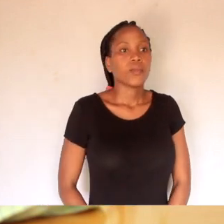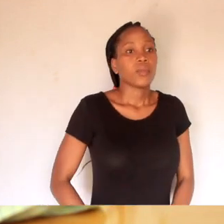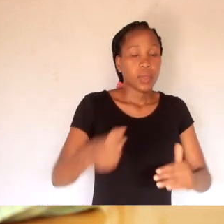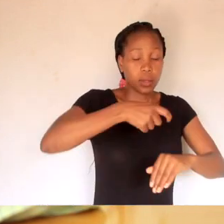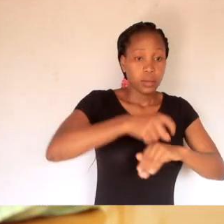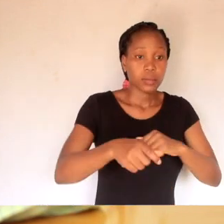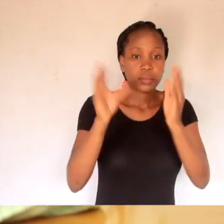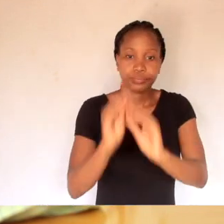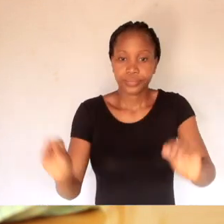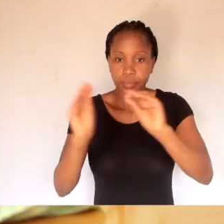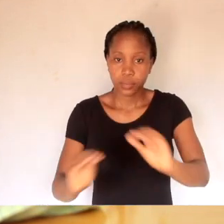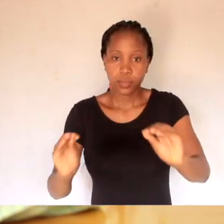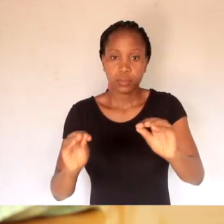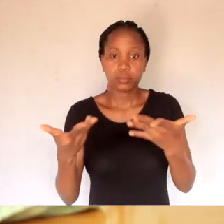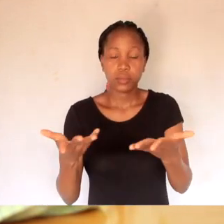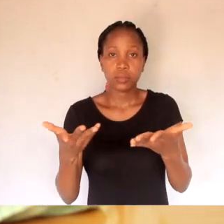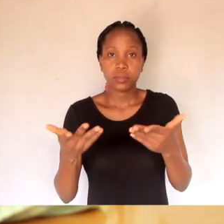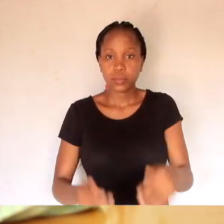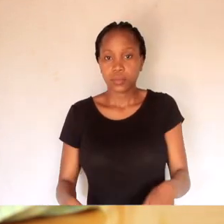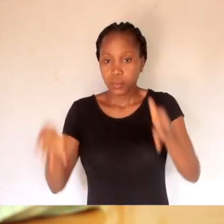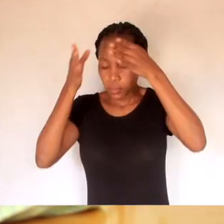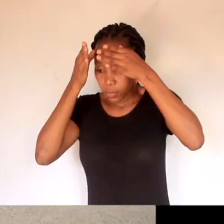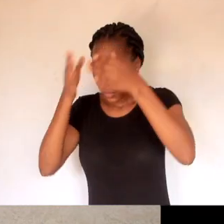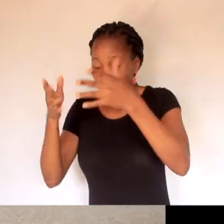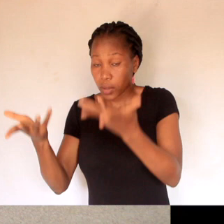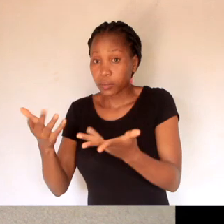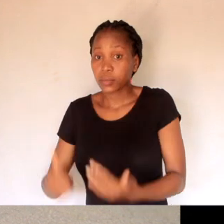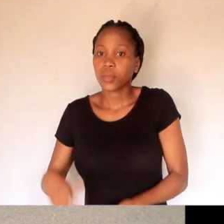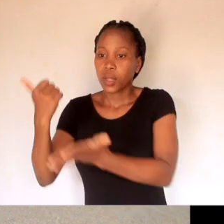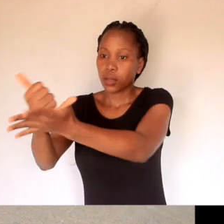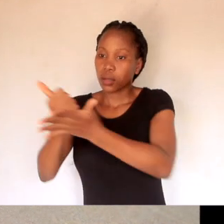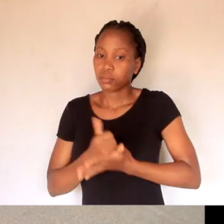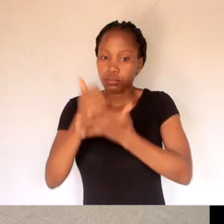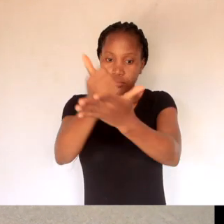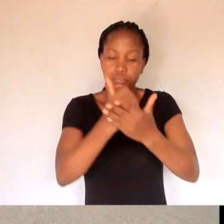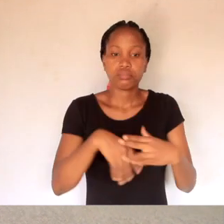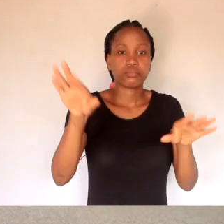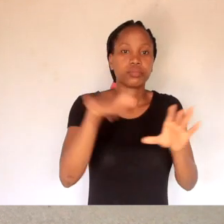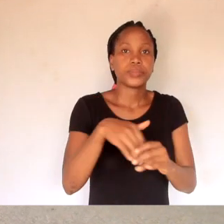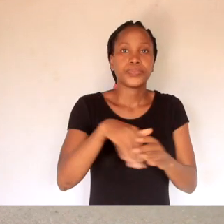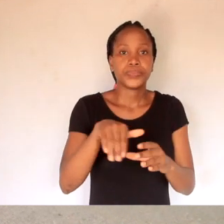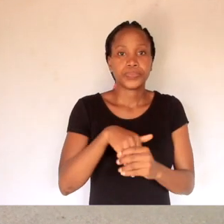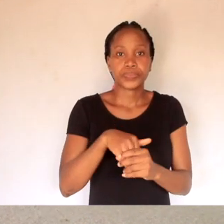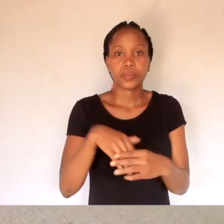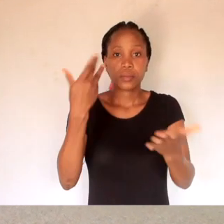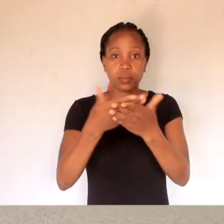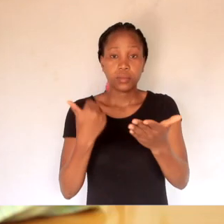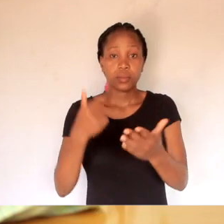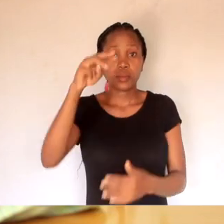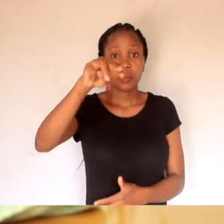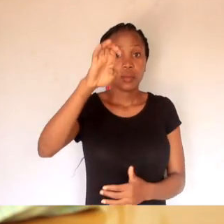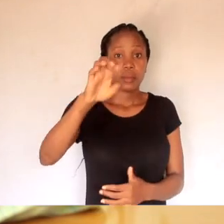de educação na base de apoio dos membros, porque o MEP não tinha